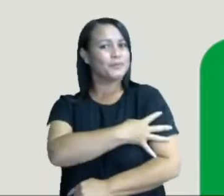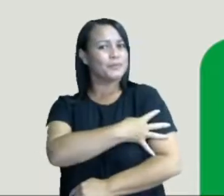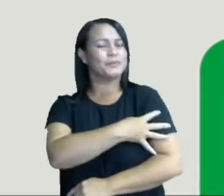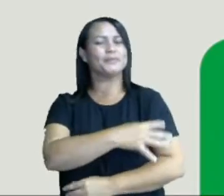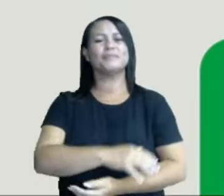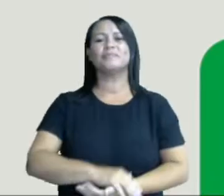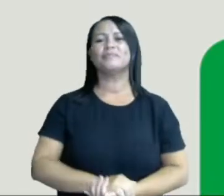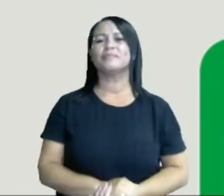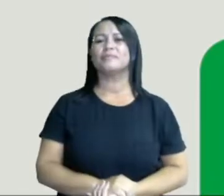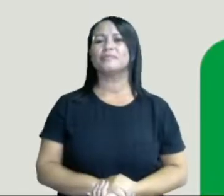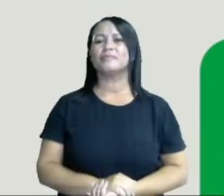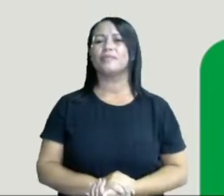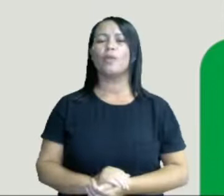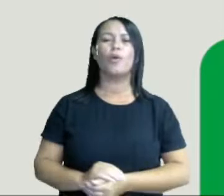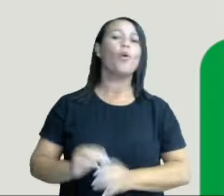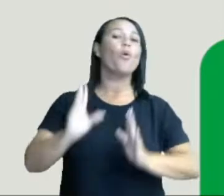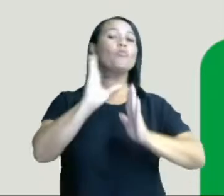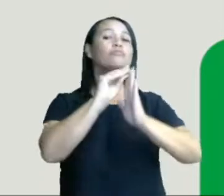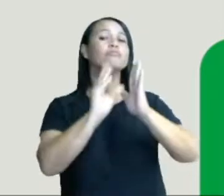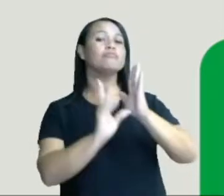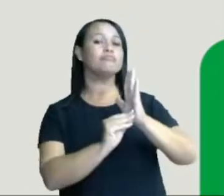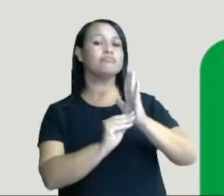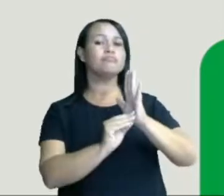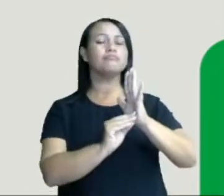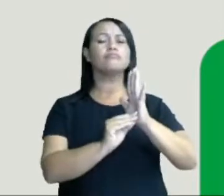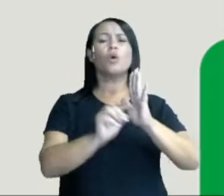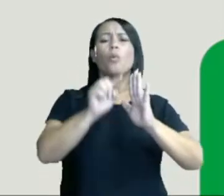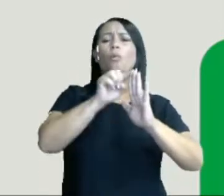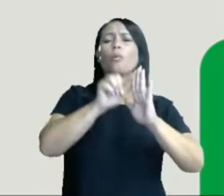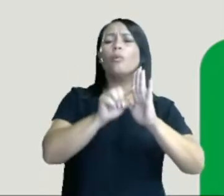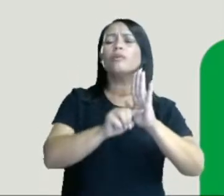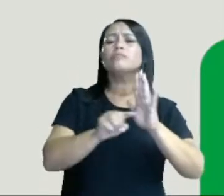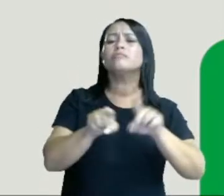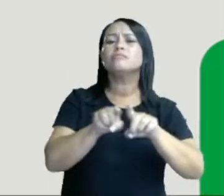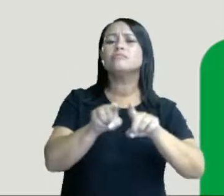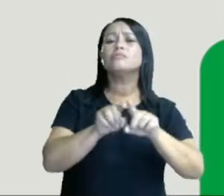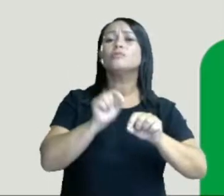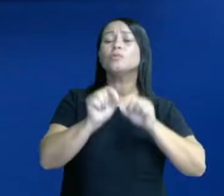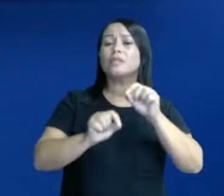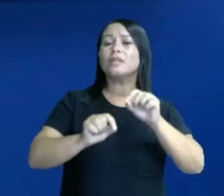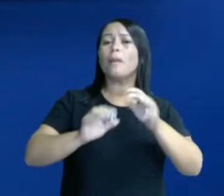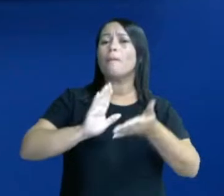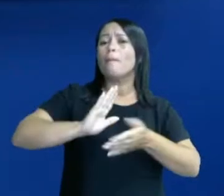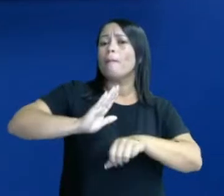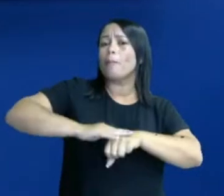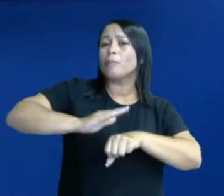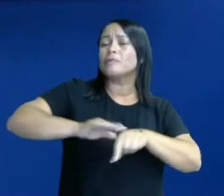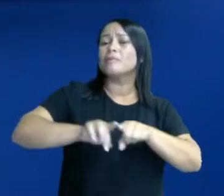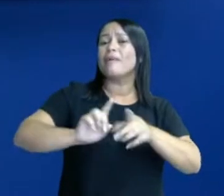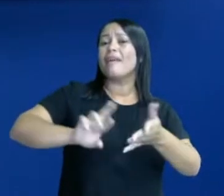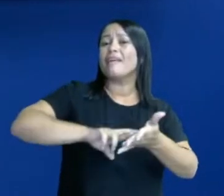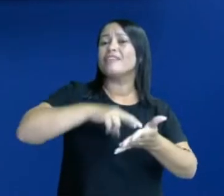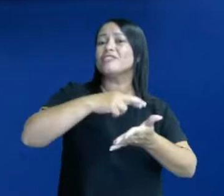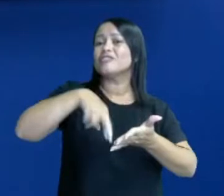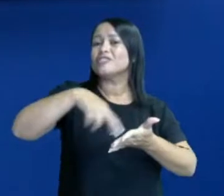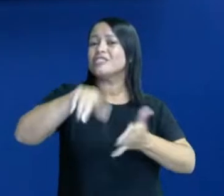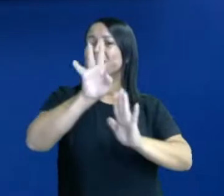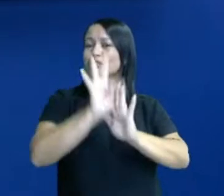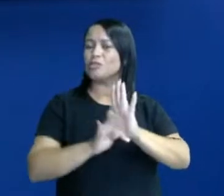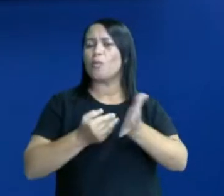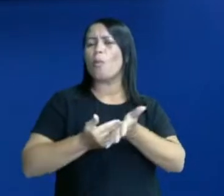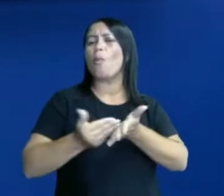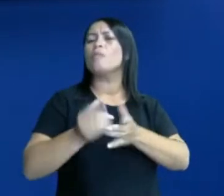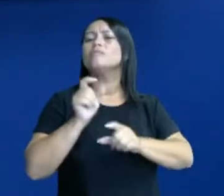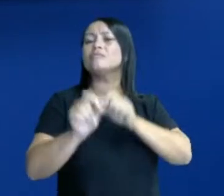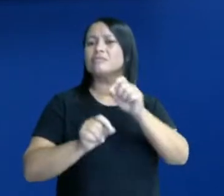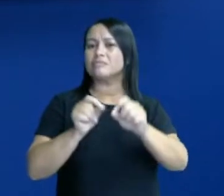ano. O conteúdo, planejamento, produção e reescrita textual. Vamos começar